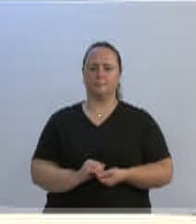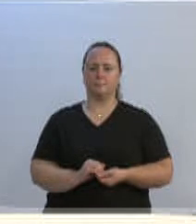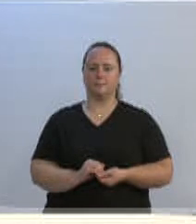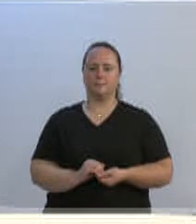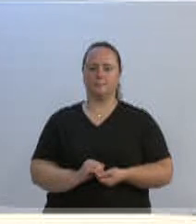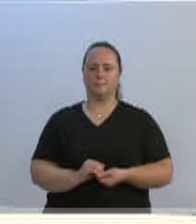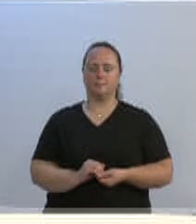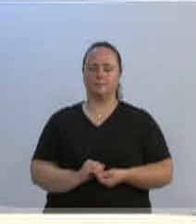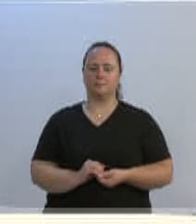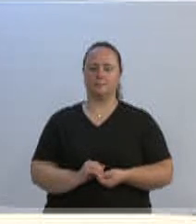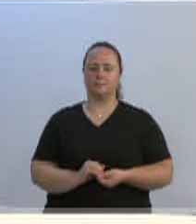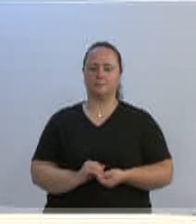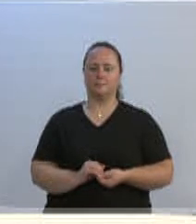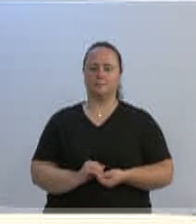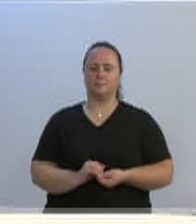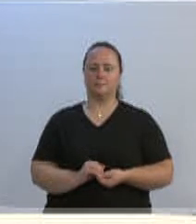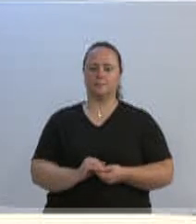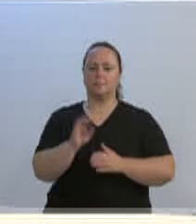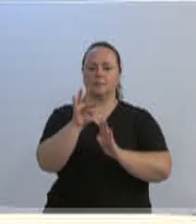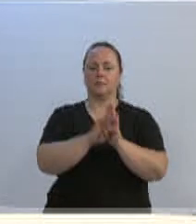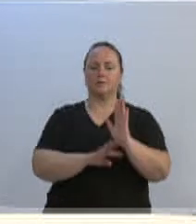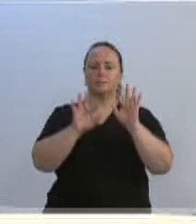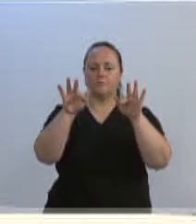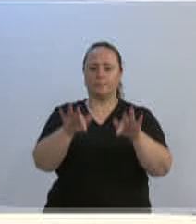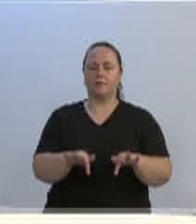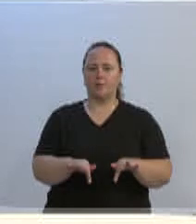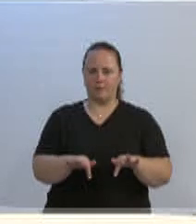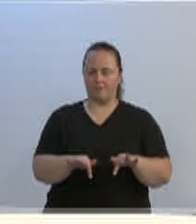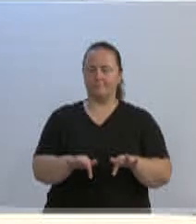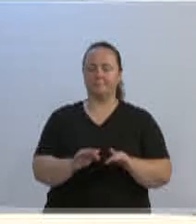a redação final dos dois